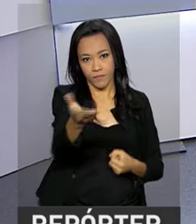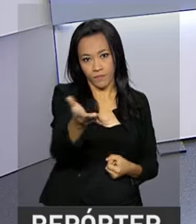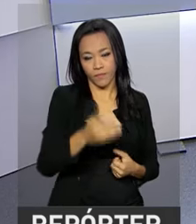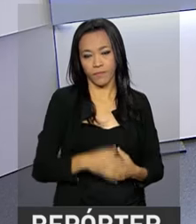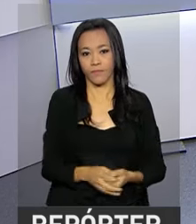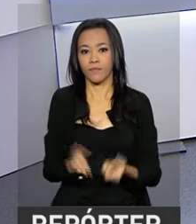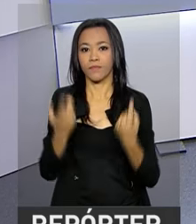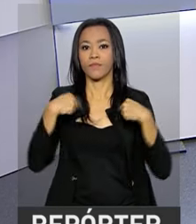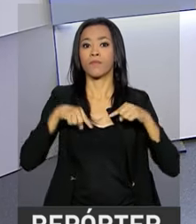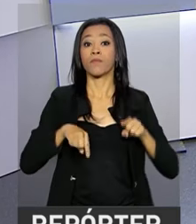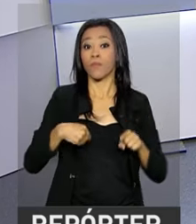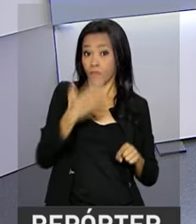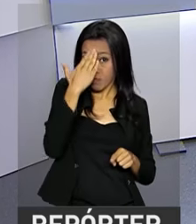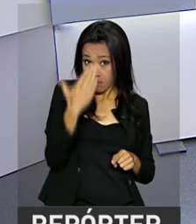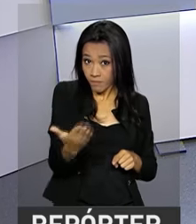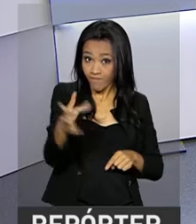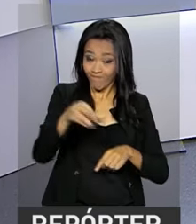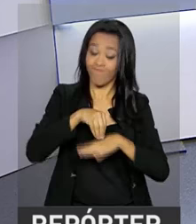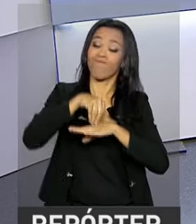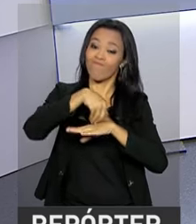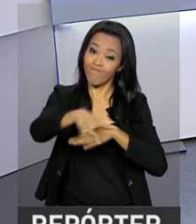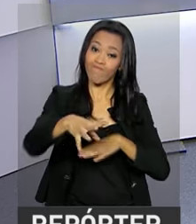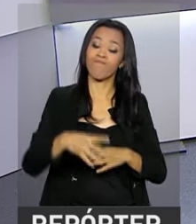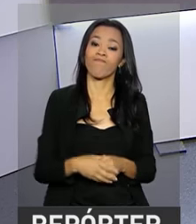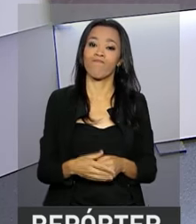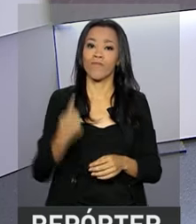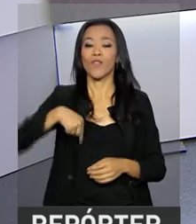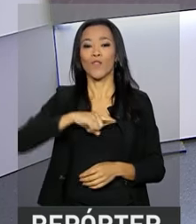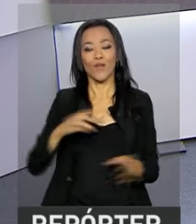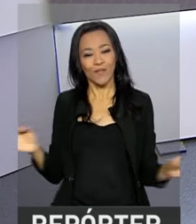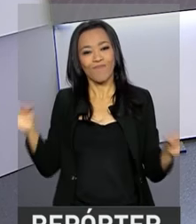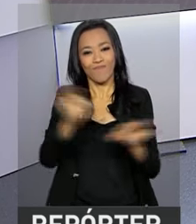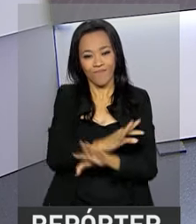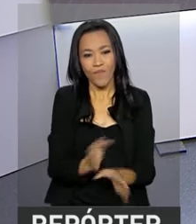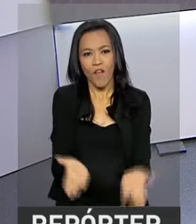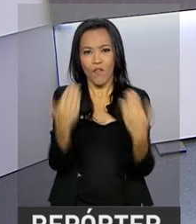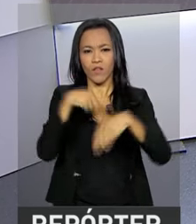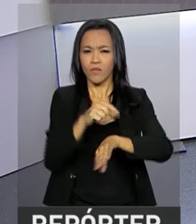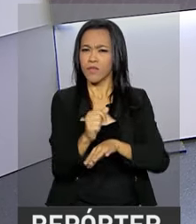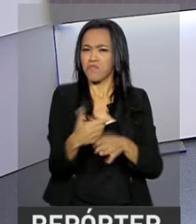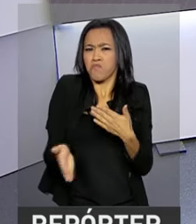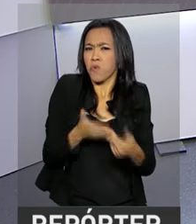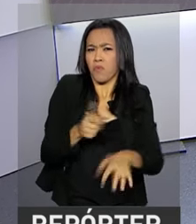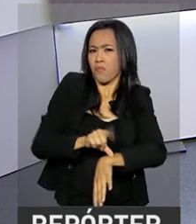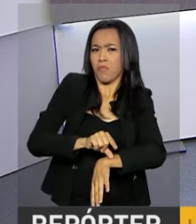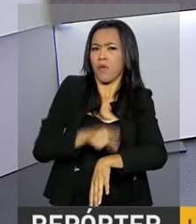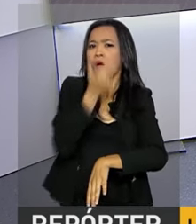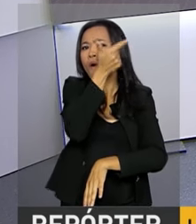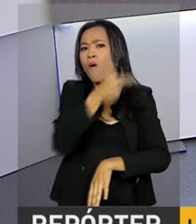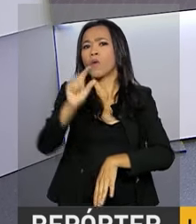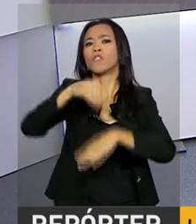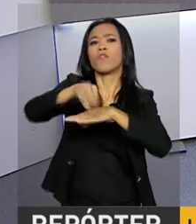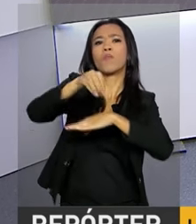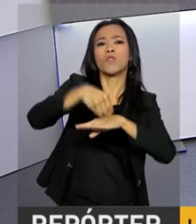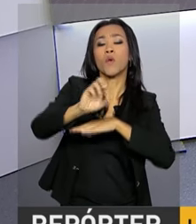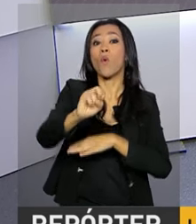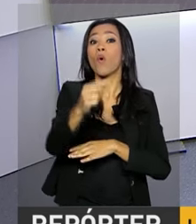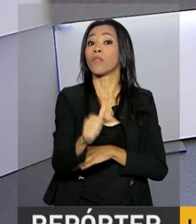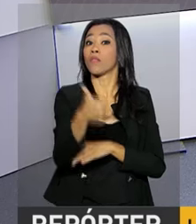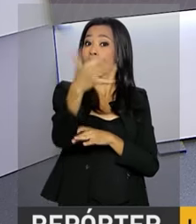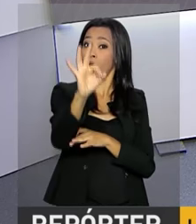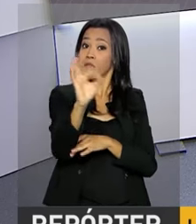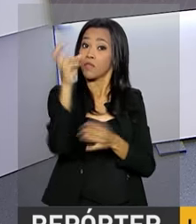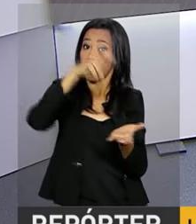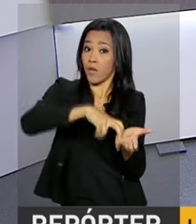obrigada joão pelas suas informações ao vivo e nós ficamos por aqui voltamos a qualquer momento com outras informações ou 10 da